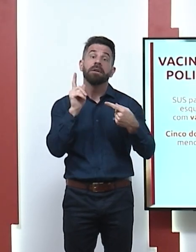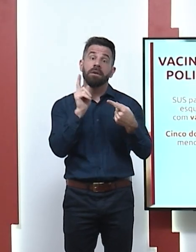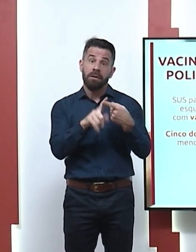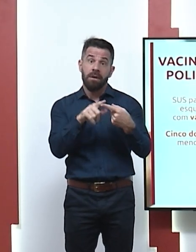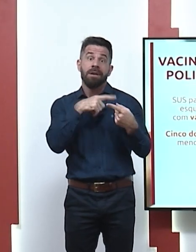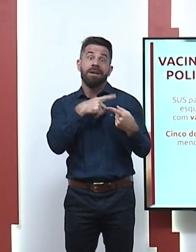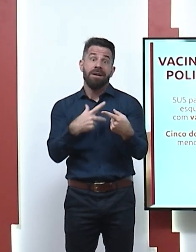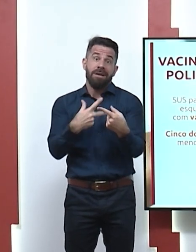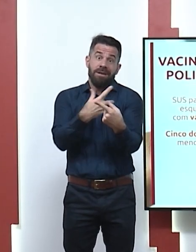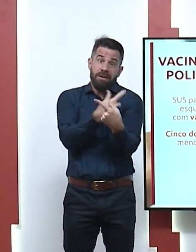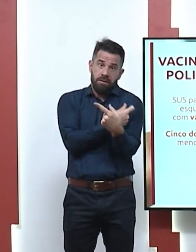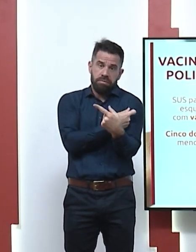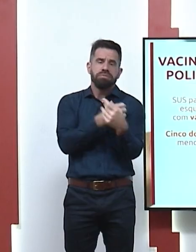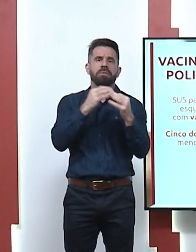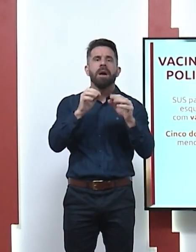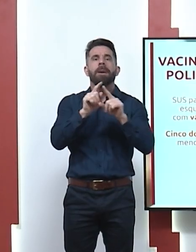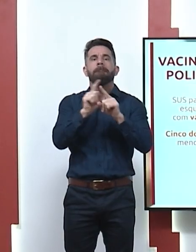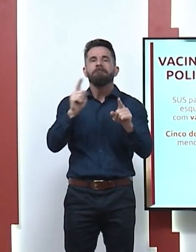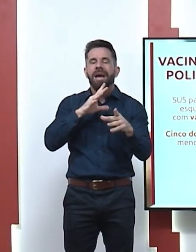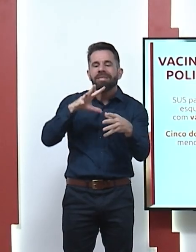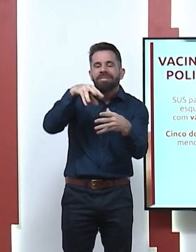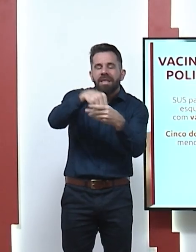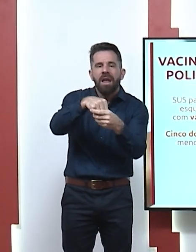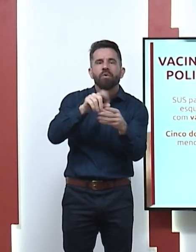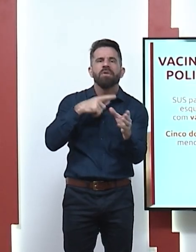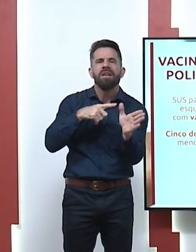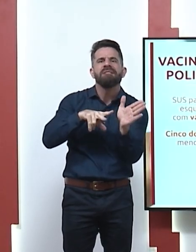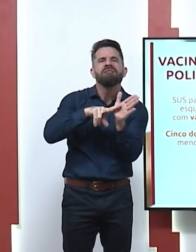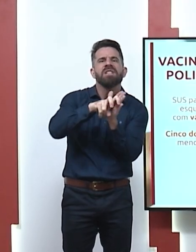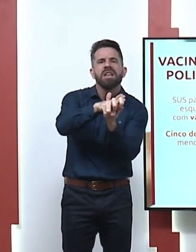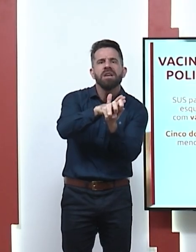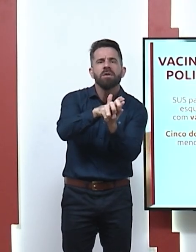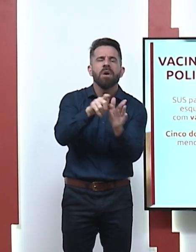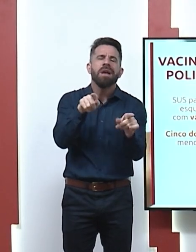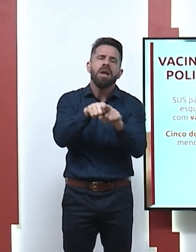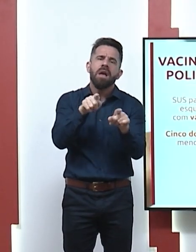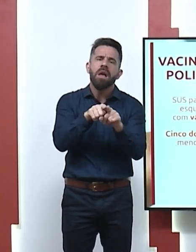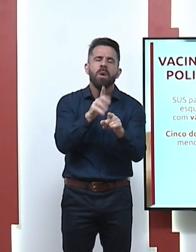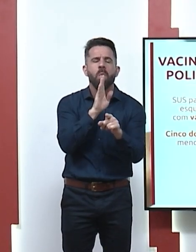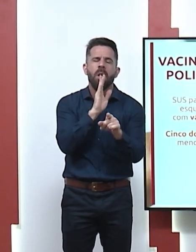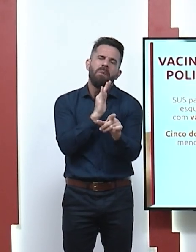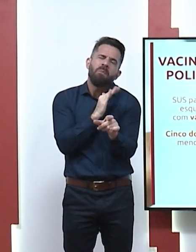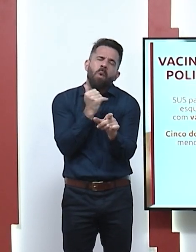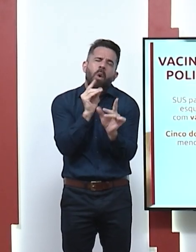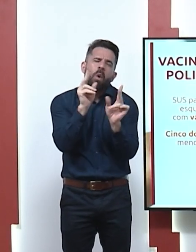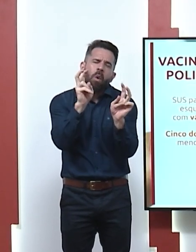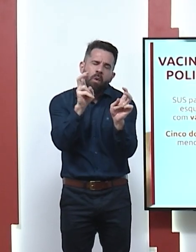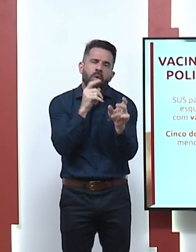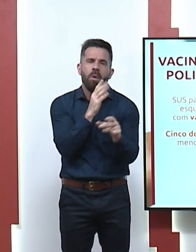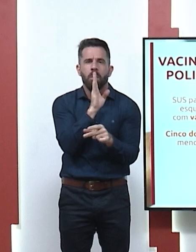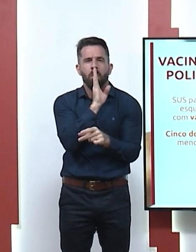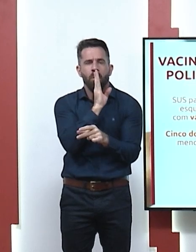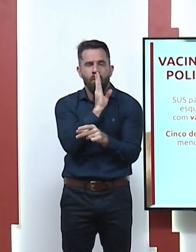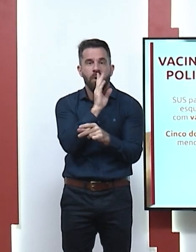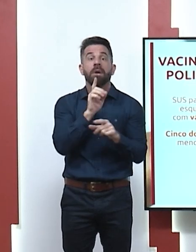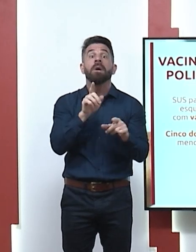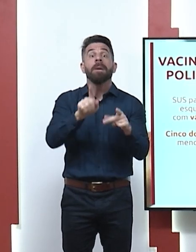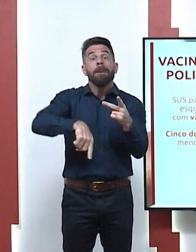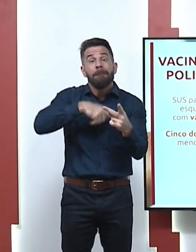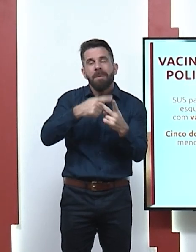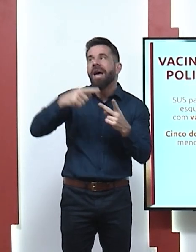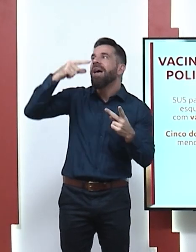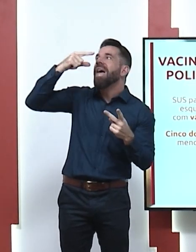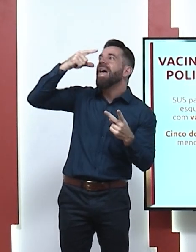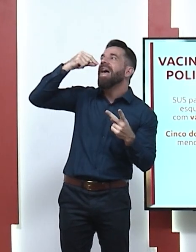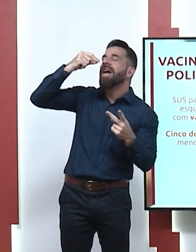injetável, feita com vírus inativado. Depois, elas recebiam mais 2 doses de reforço, com a vacina oral, a